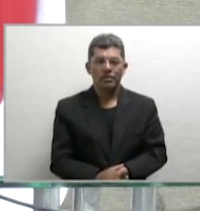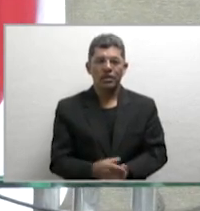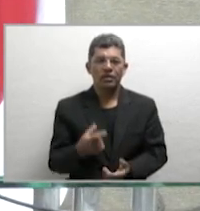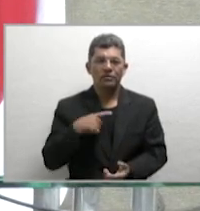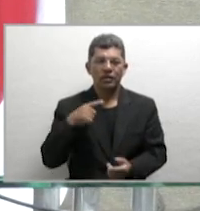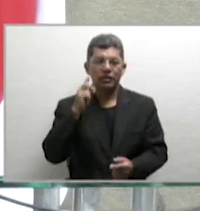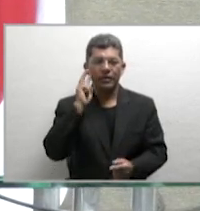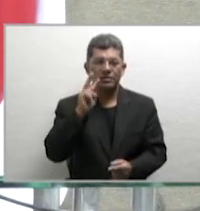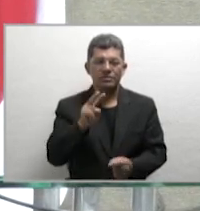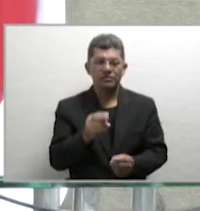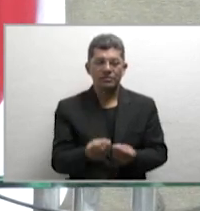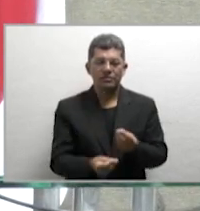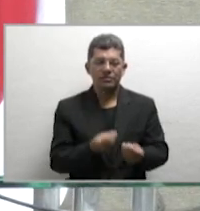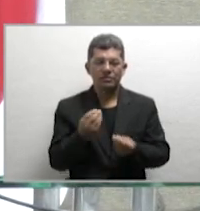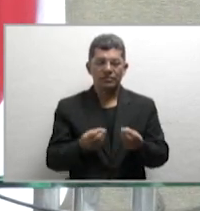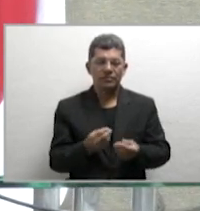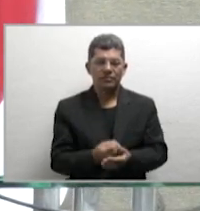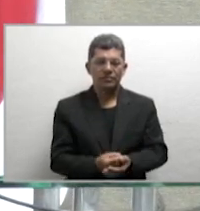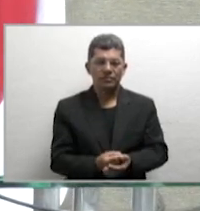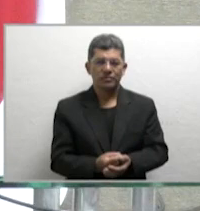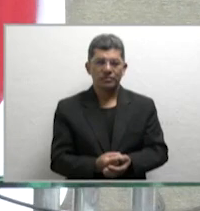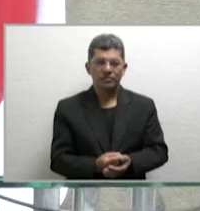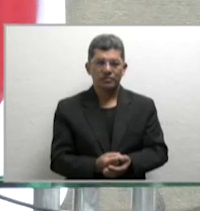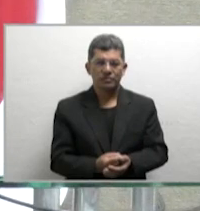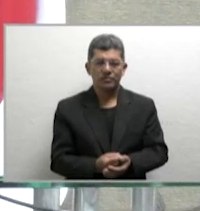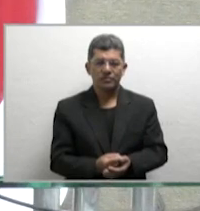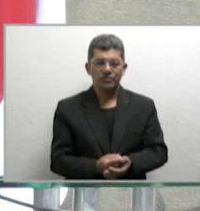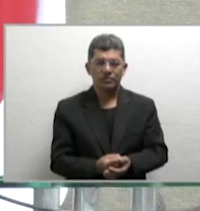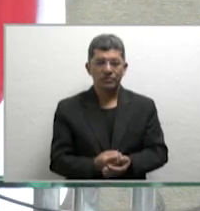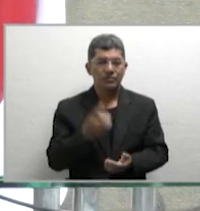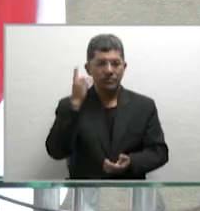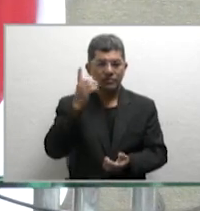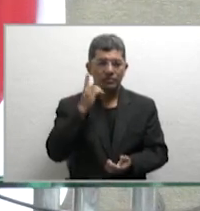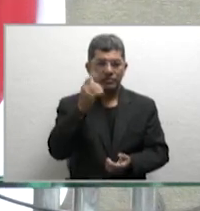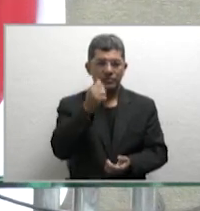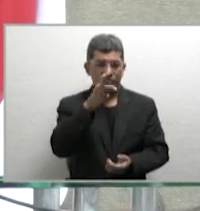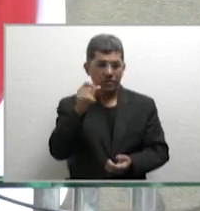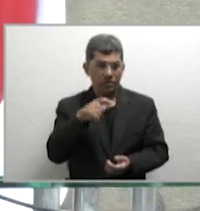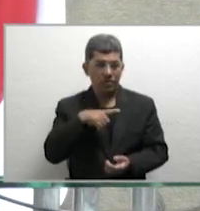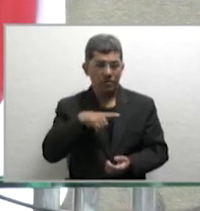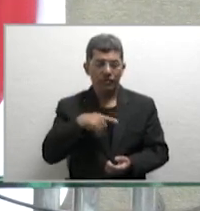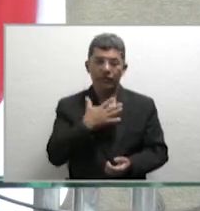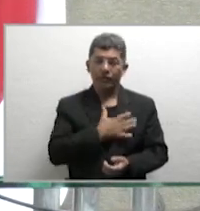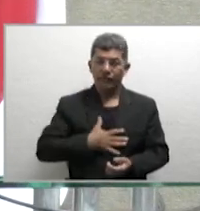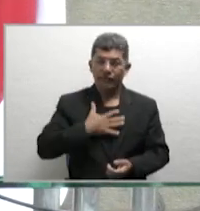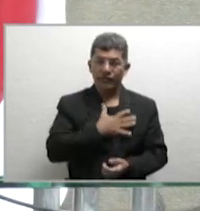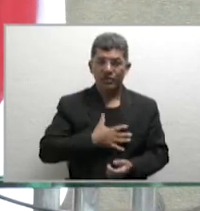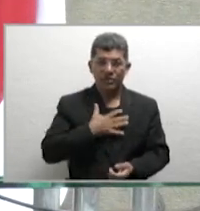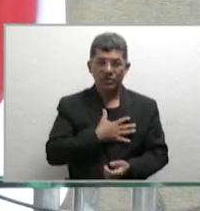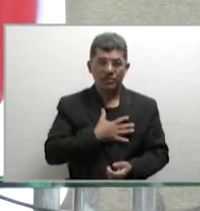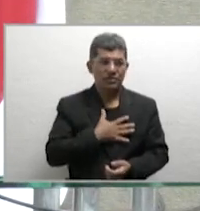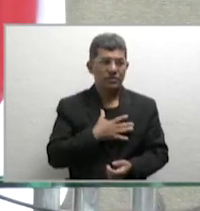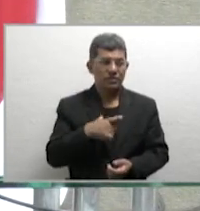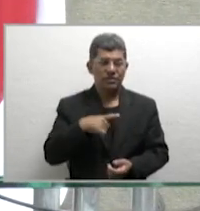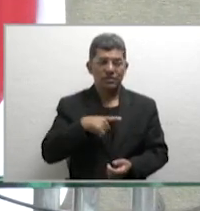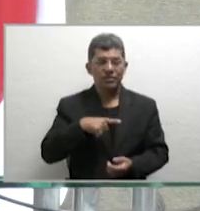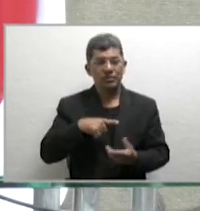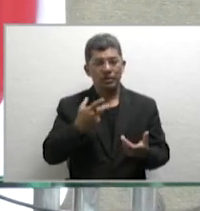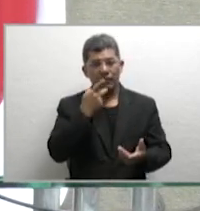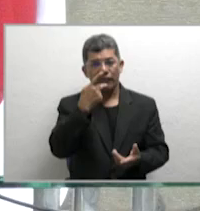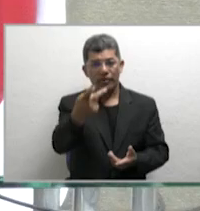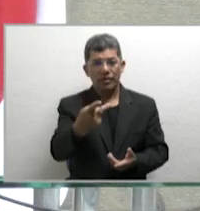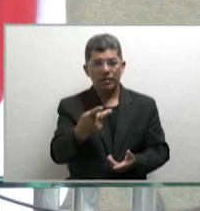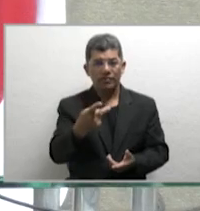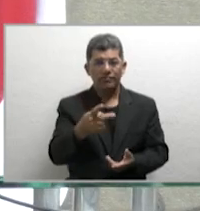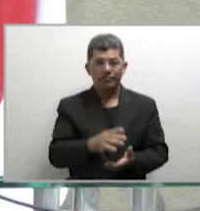criaram, que está aqui hoje, deputado Abdala. Eu fico muito feliz de estar aqui e também faço a menção ao meu